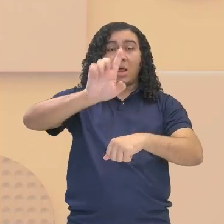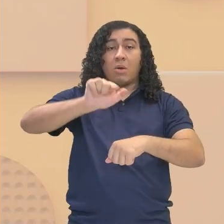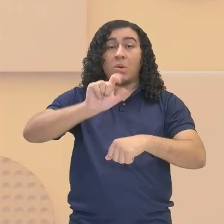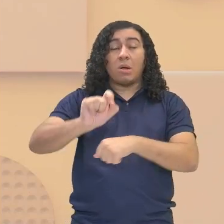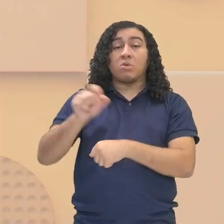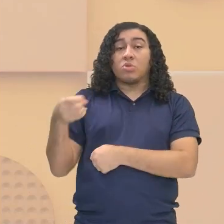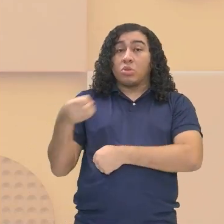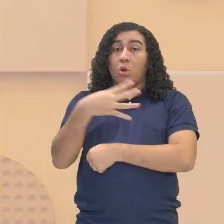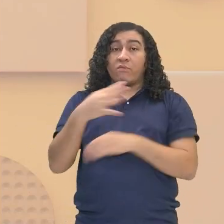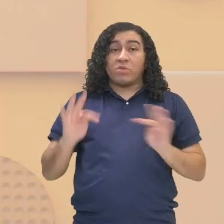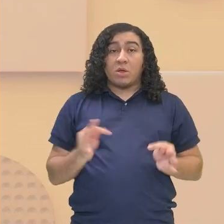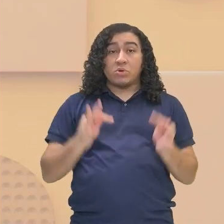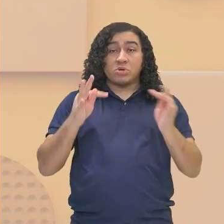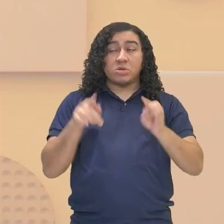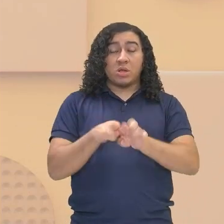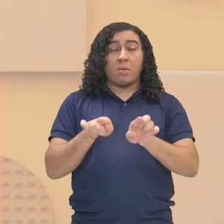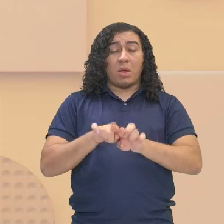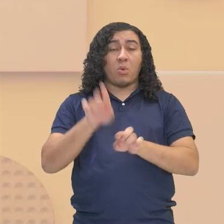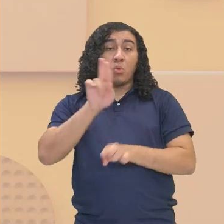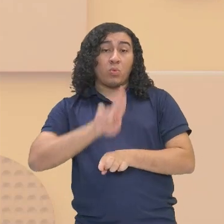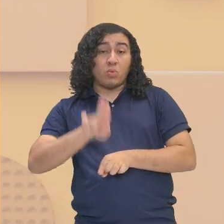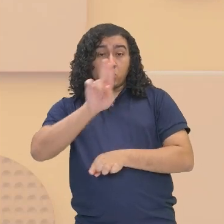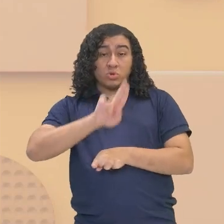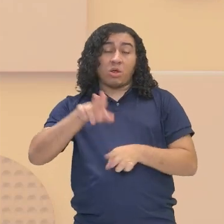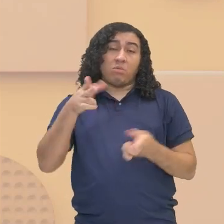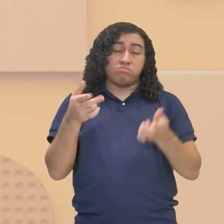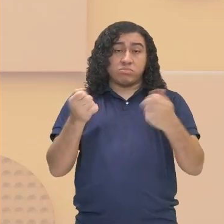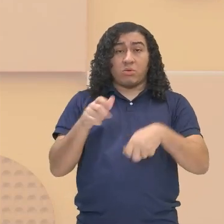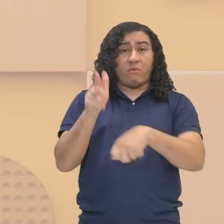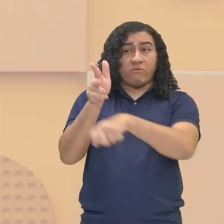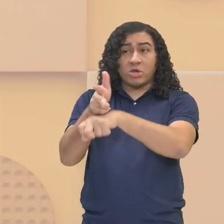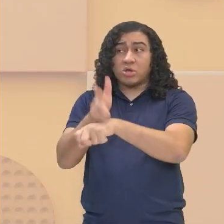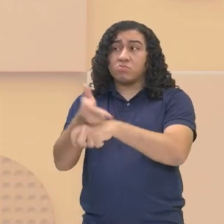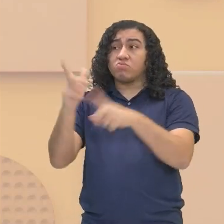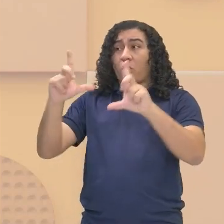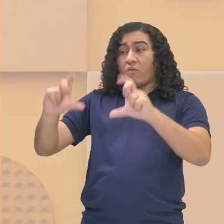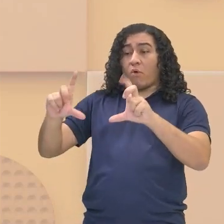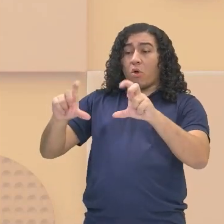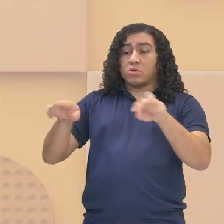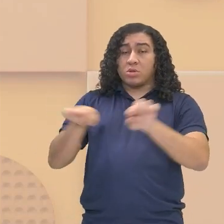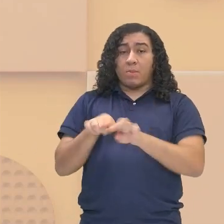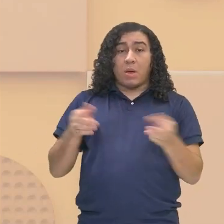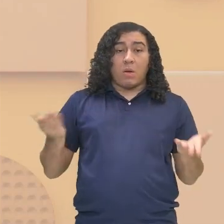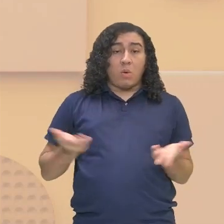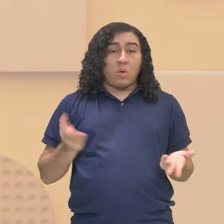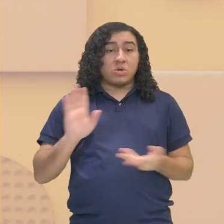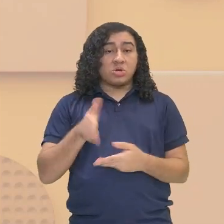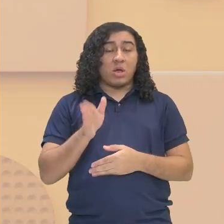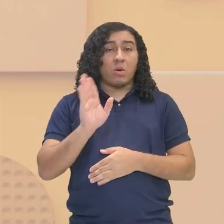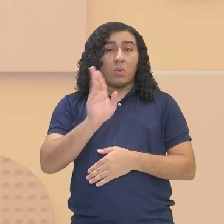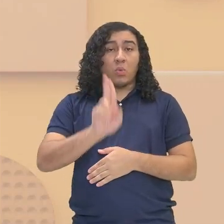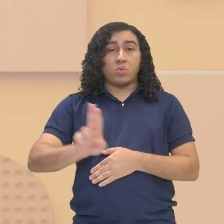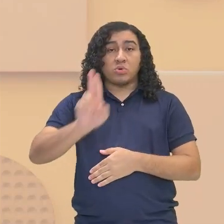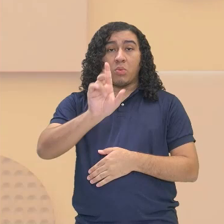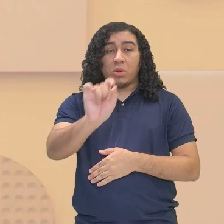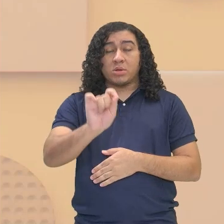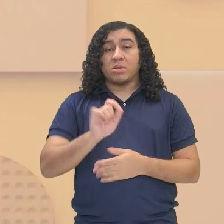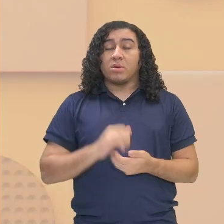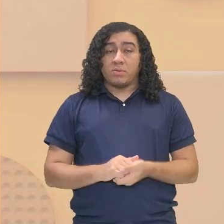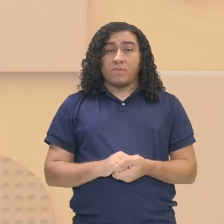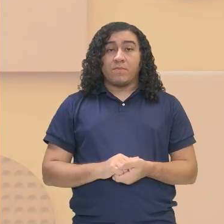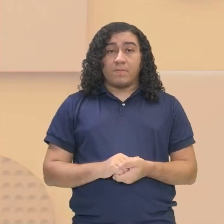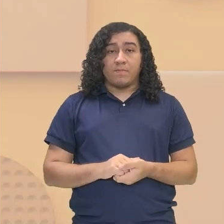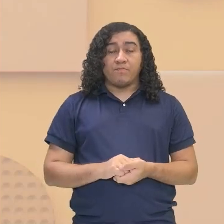tempo desse foi utilizado apenas para fazer imagens, fotos, e agora também já é usado como um armamento.